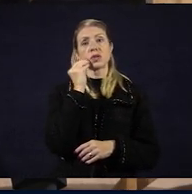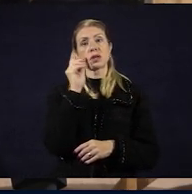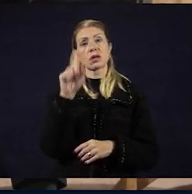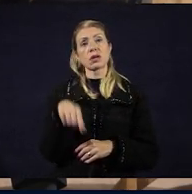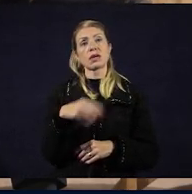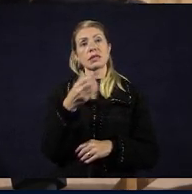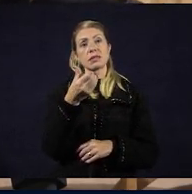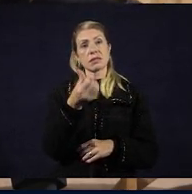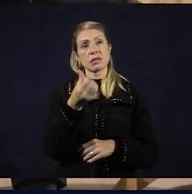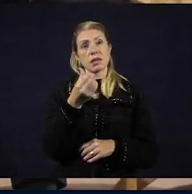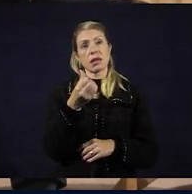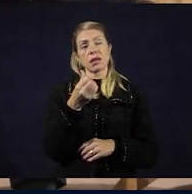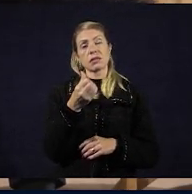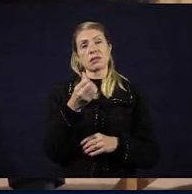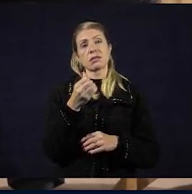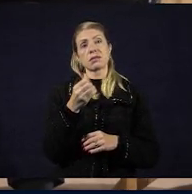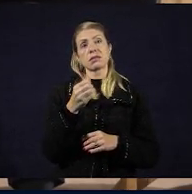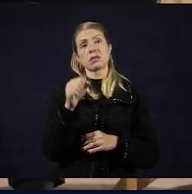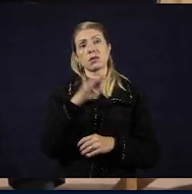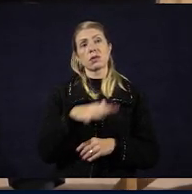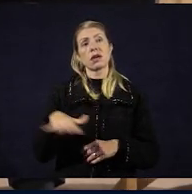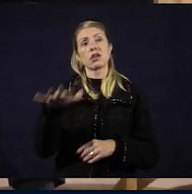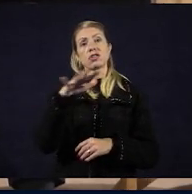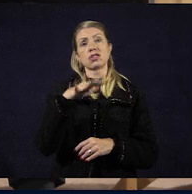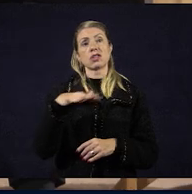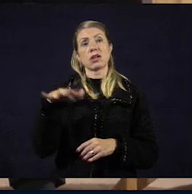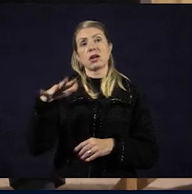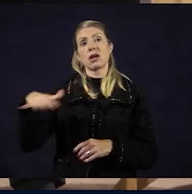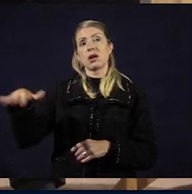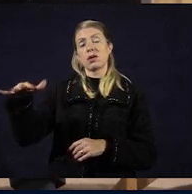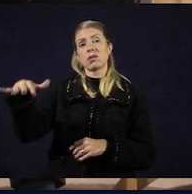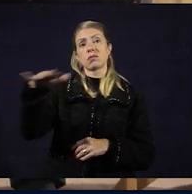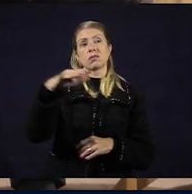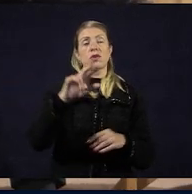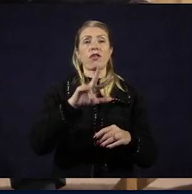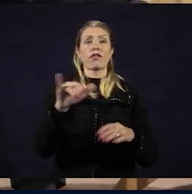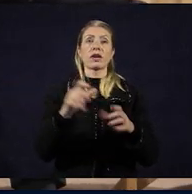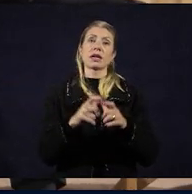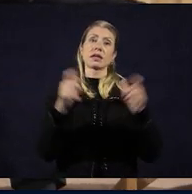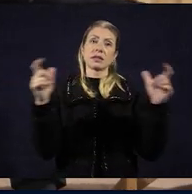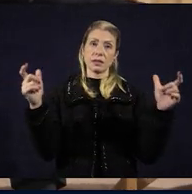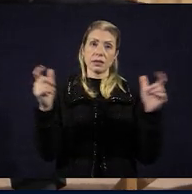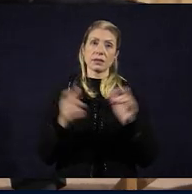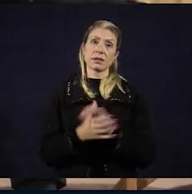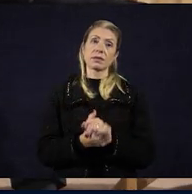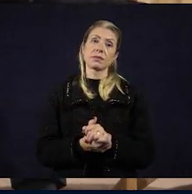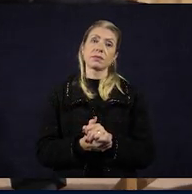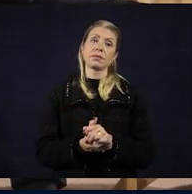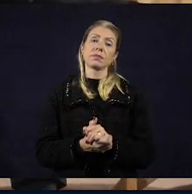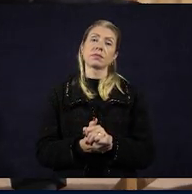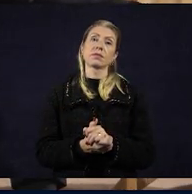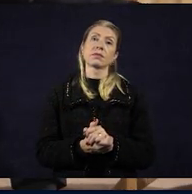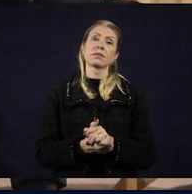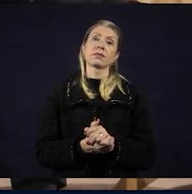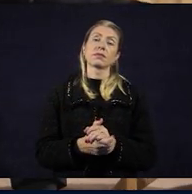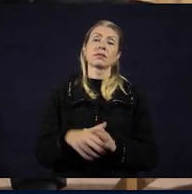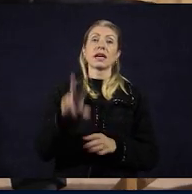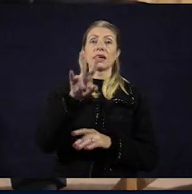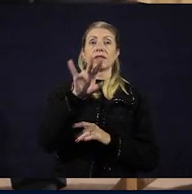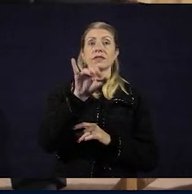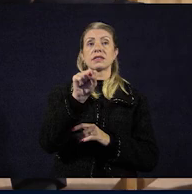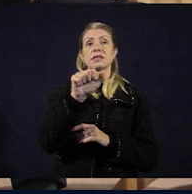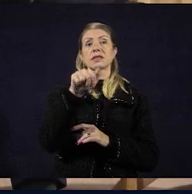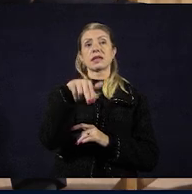operadoras regionais que vão crescer muito você for olhar o tamanho hoje das regionais a brisanet por exemplo